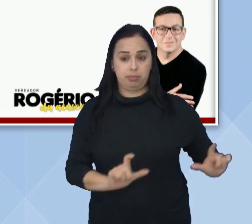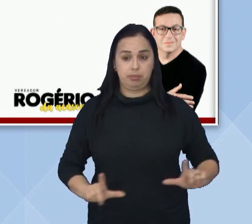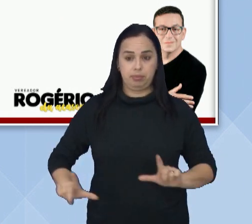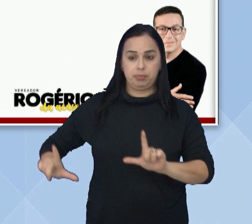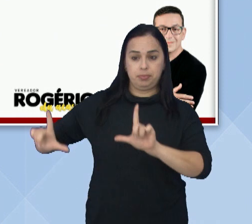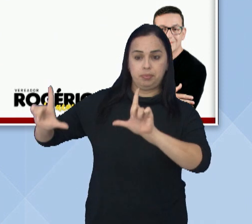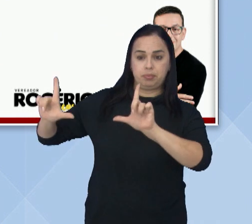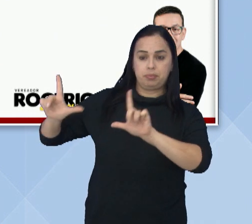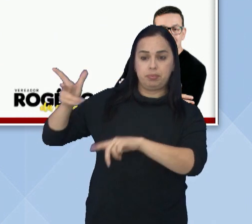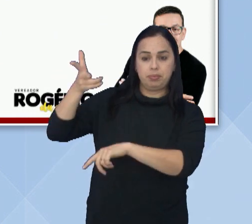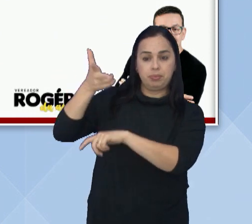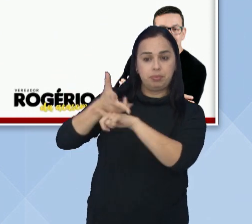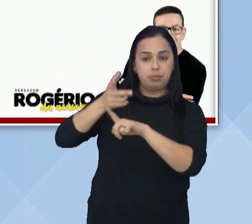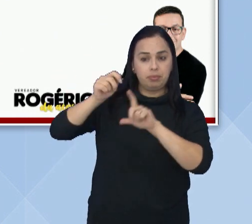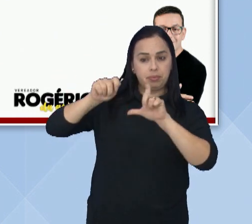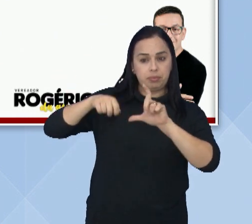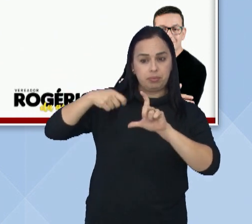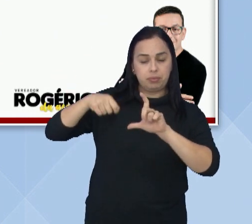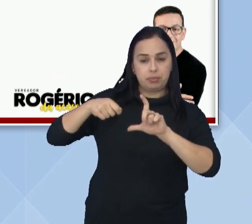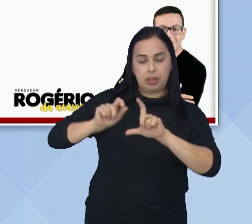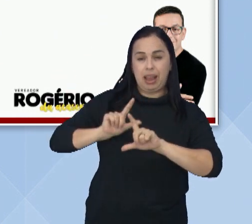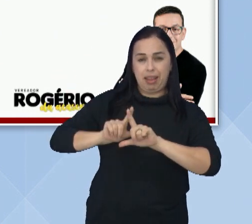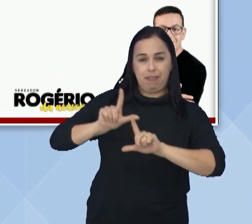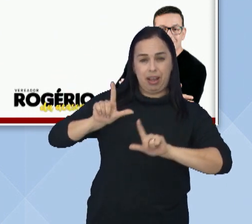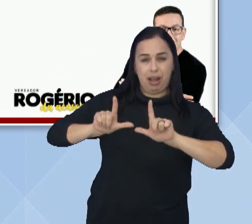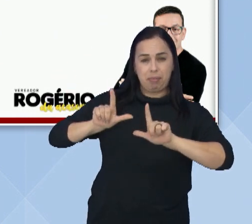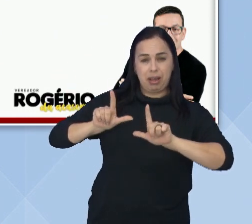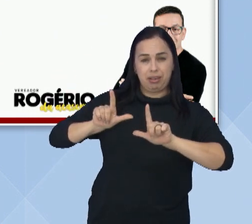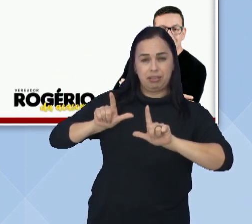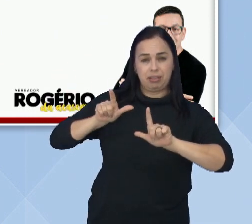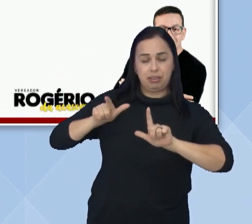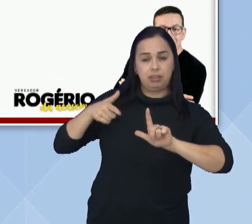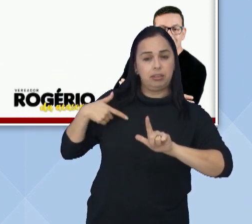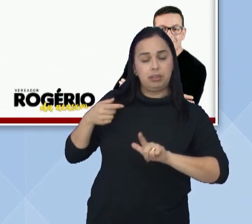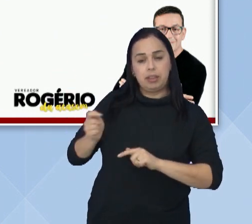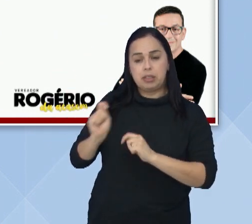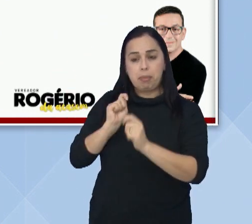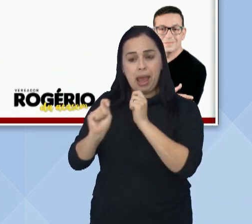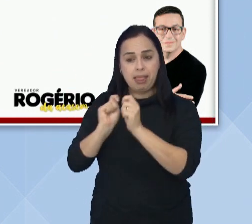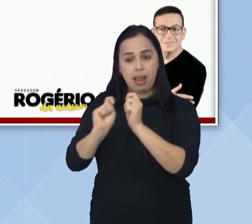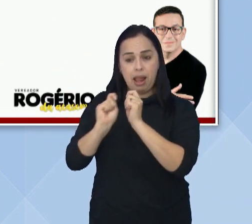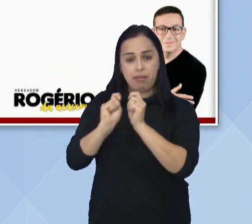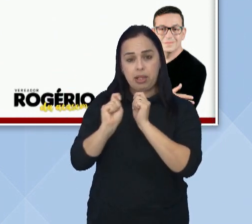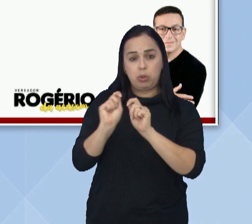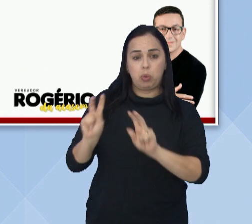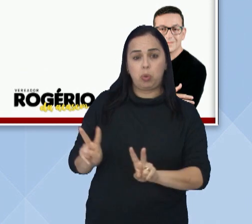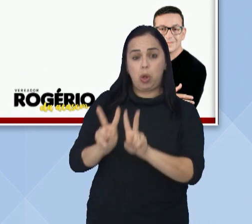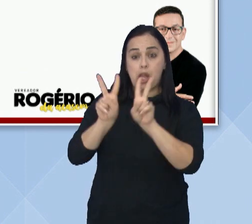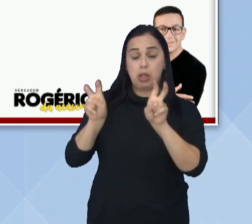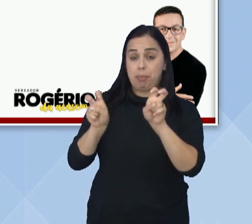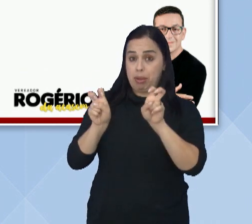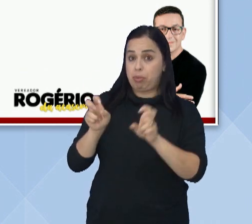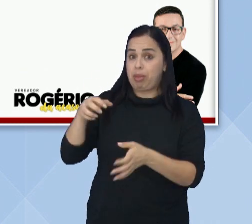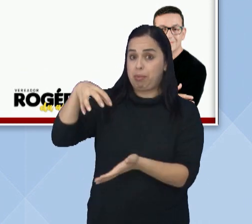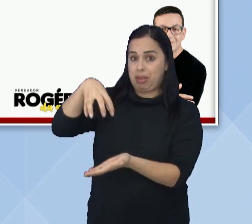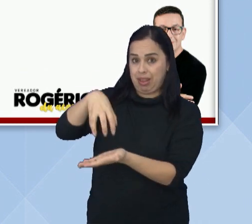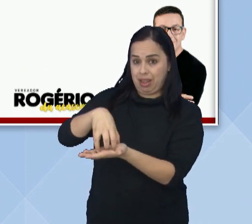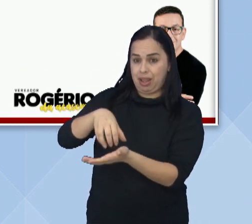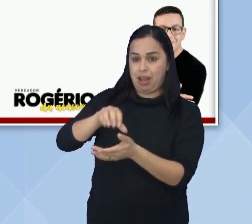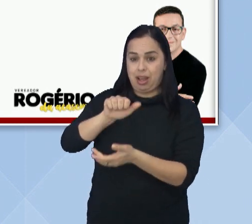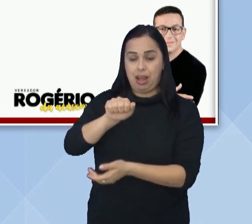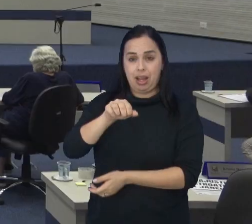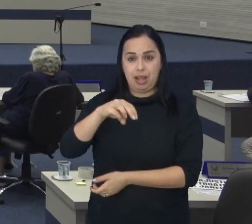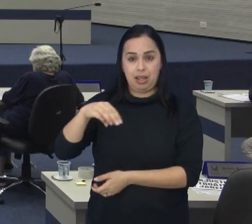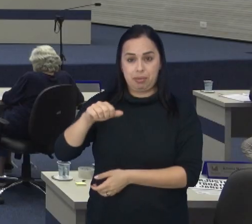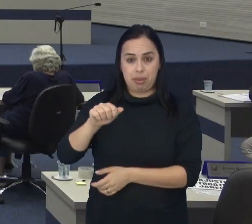vídeo onde a TV Câmara fez uma matéria sobre a entidade,